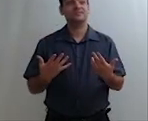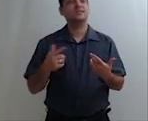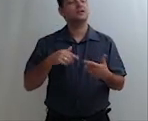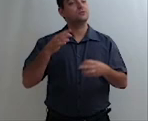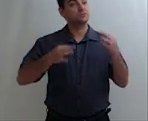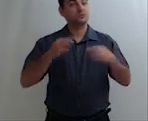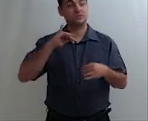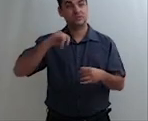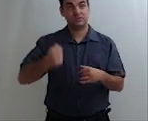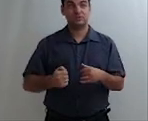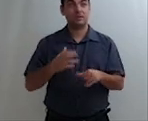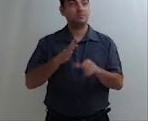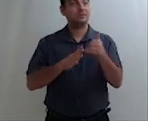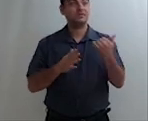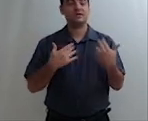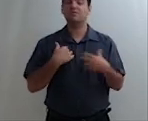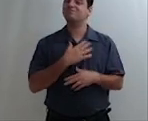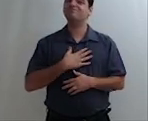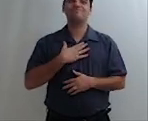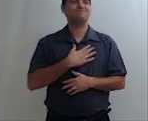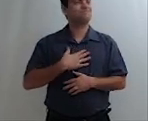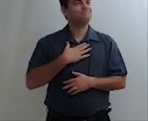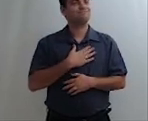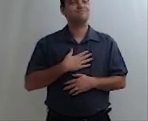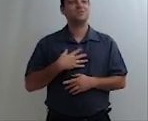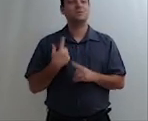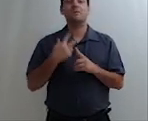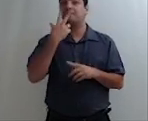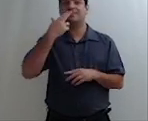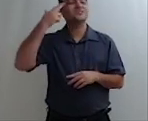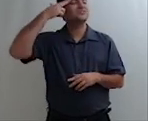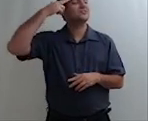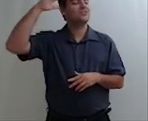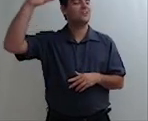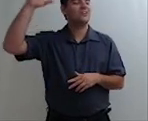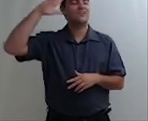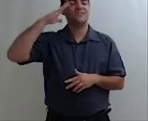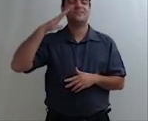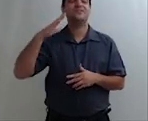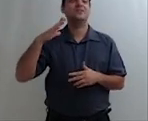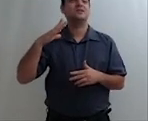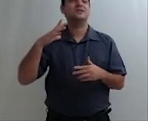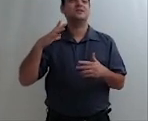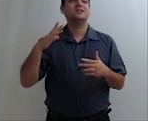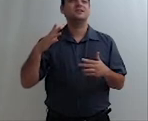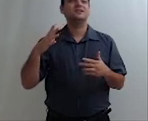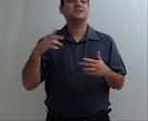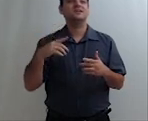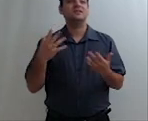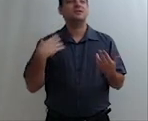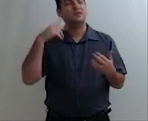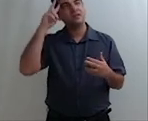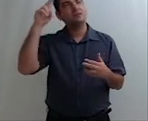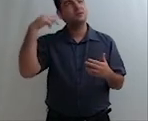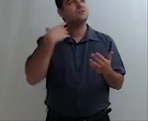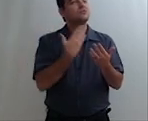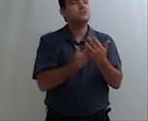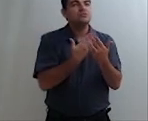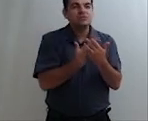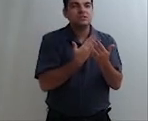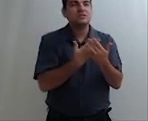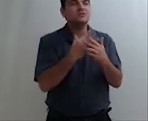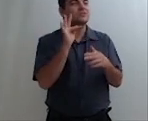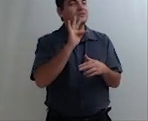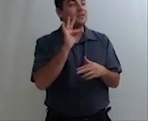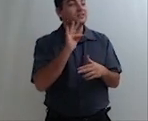Superior né uma satisfação imensa um sonho né que em época de faculdade era apenas impossível e